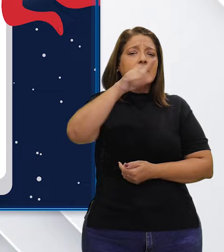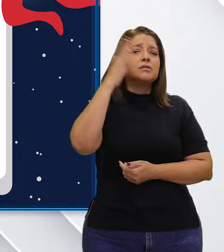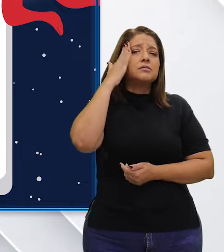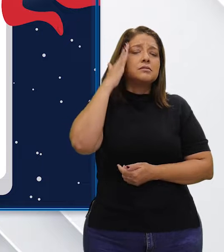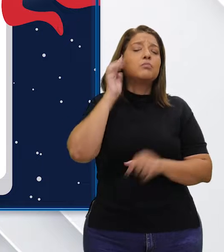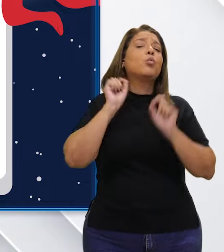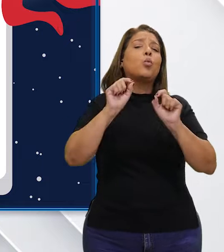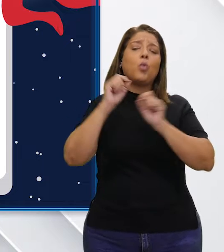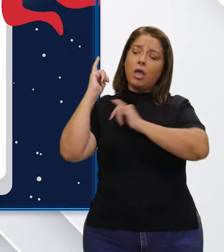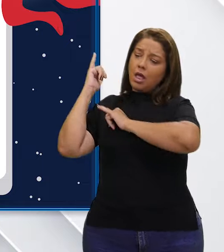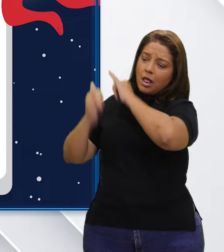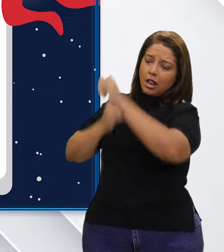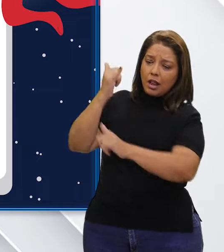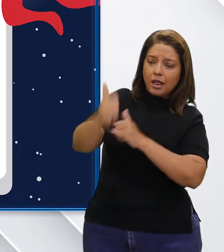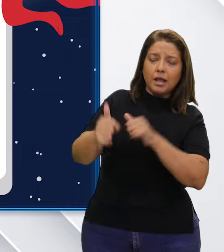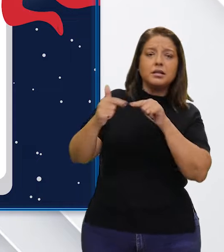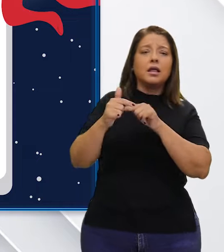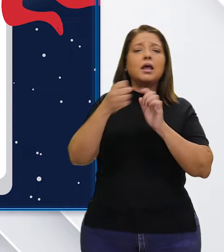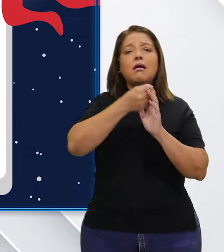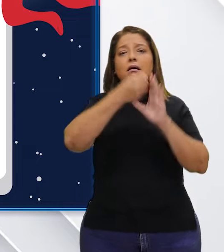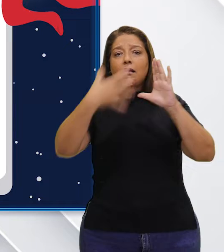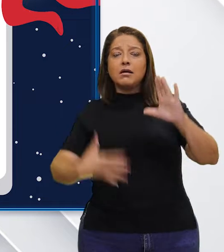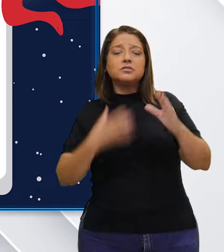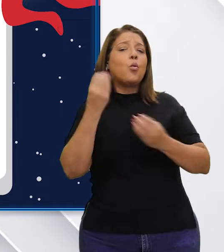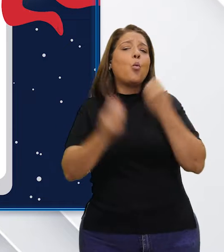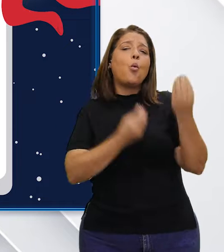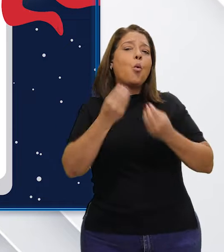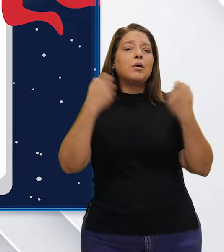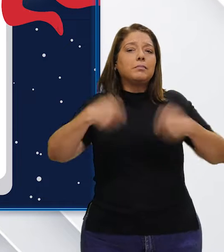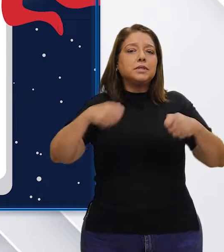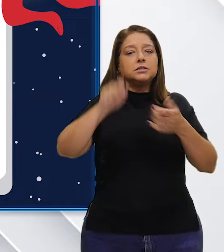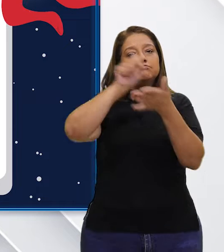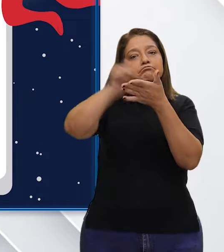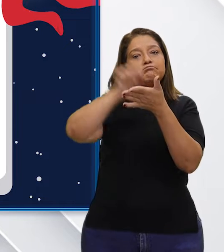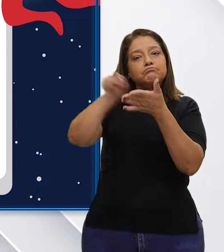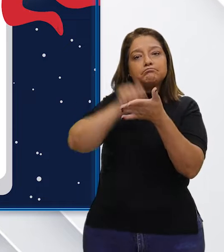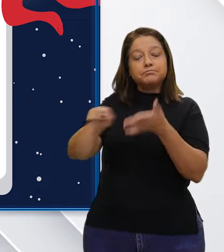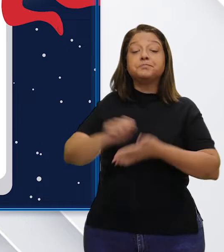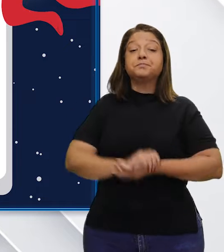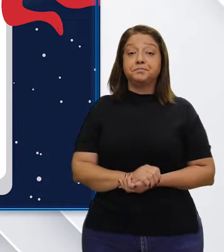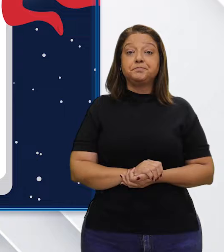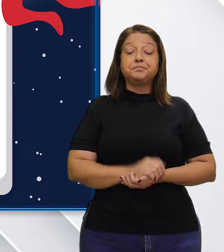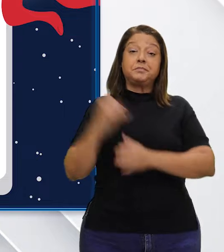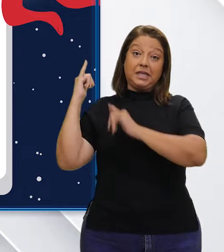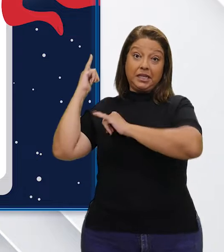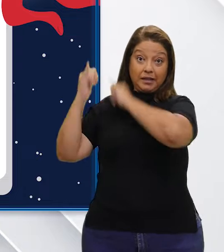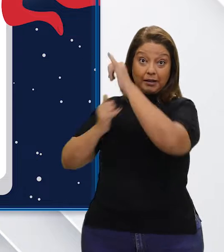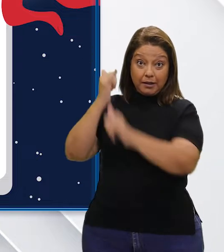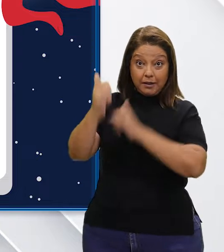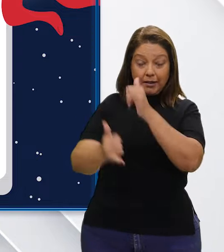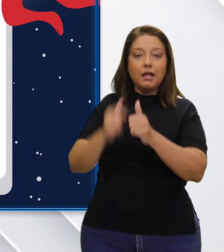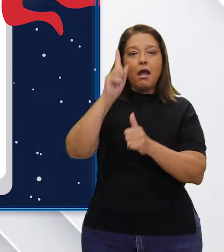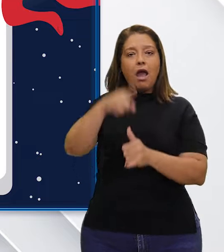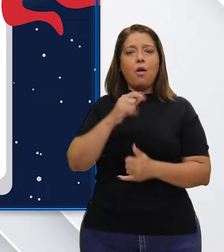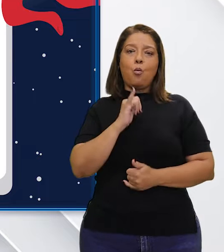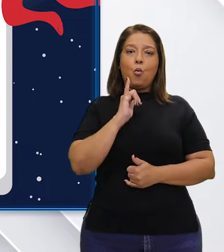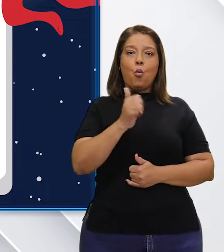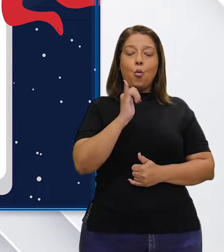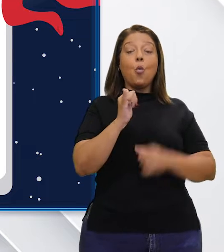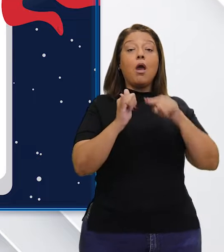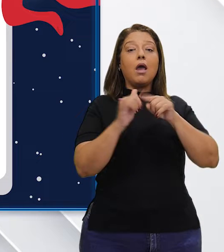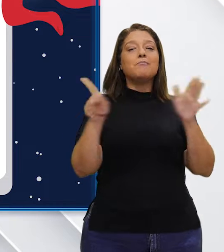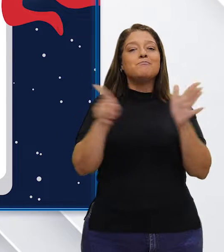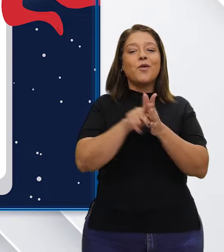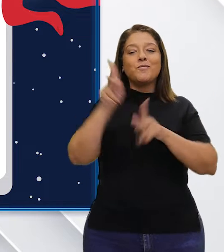sabe o que é uma lenda, suas características e como deve ser escrita? Uma lenda é uma narrativa